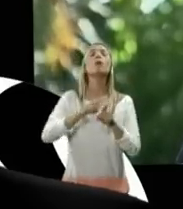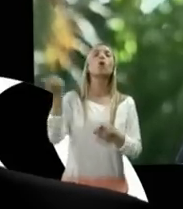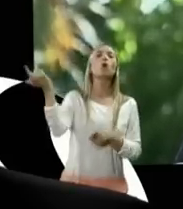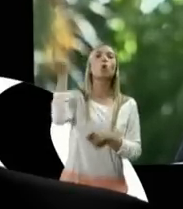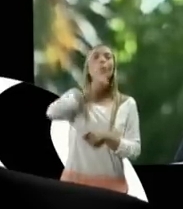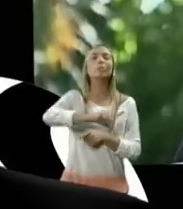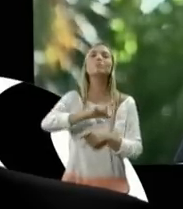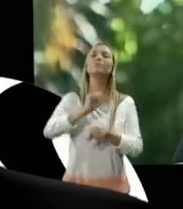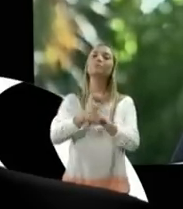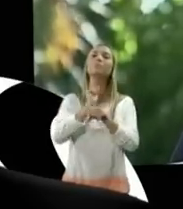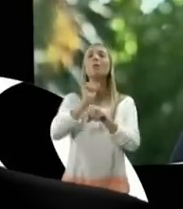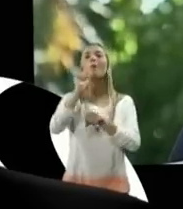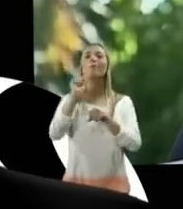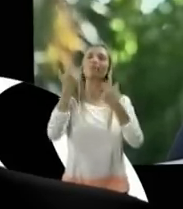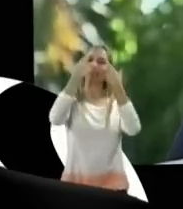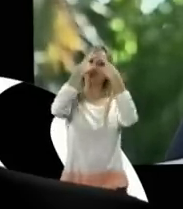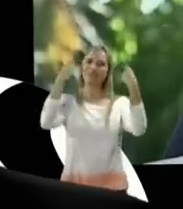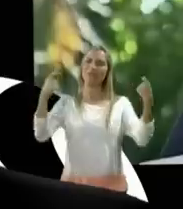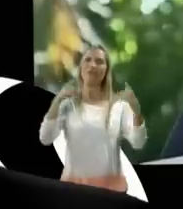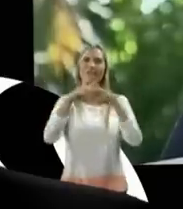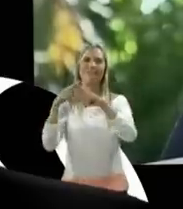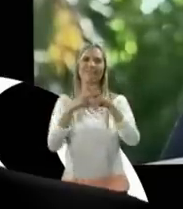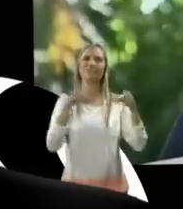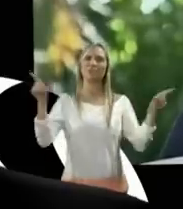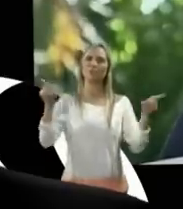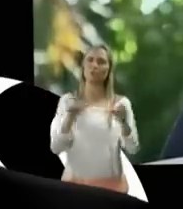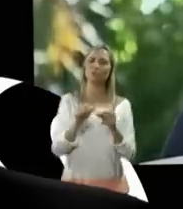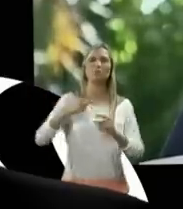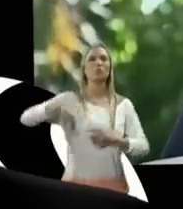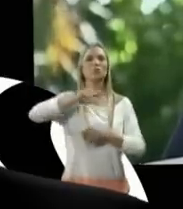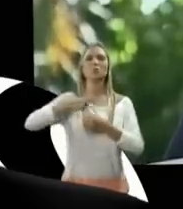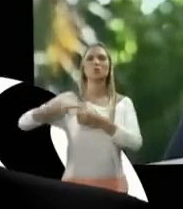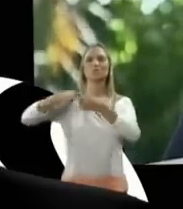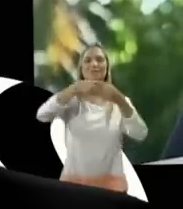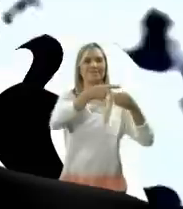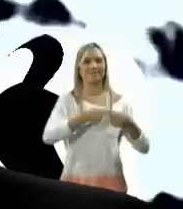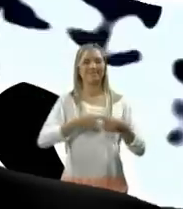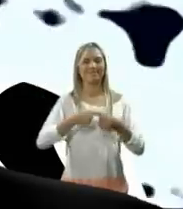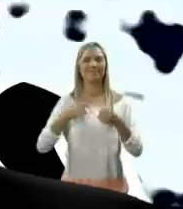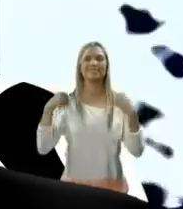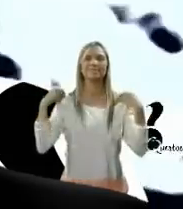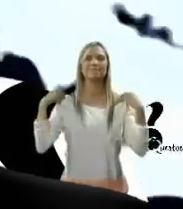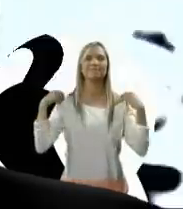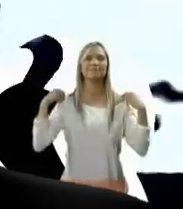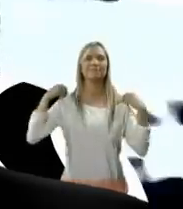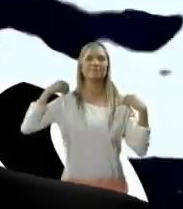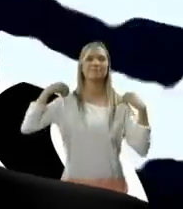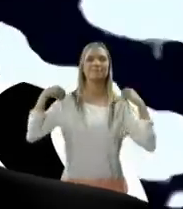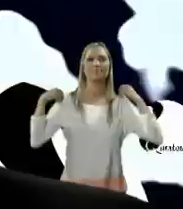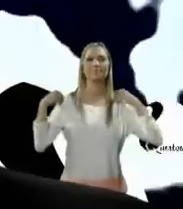o que esperamos, que é a redução das taxas de violências em todos os municípios, em todos os centros urbanos.